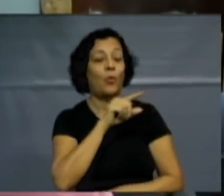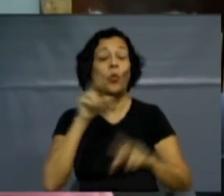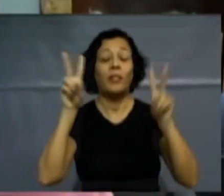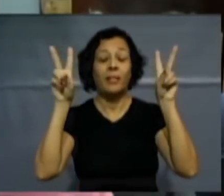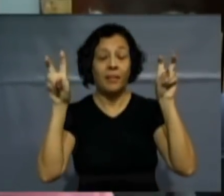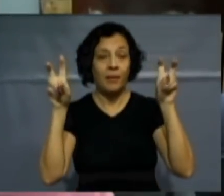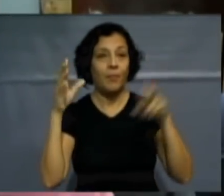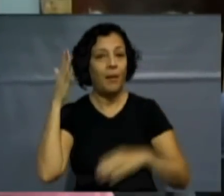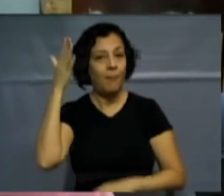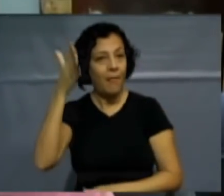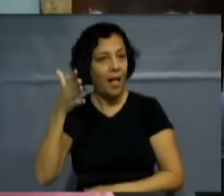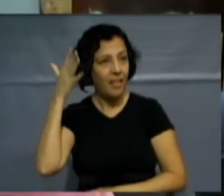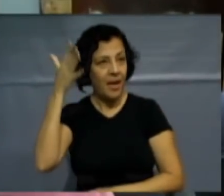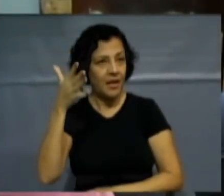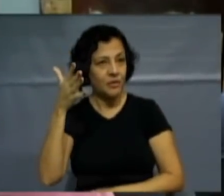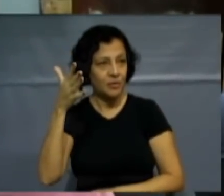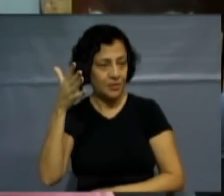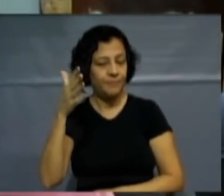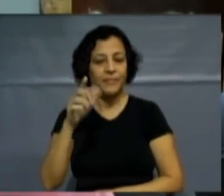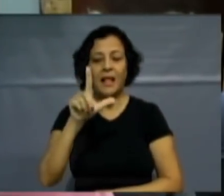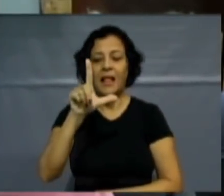pela metade. É o